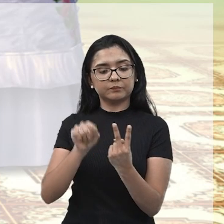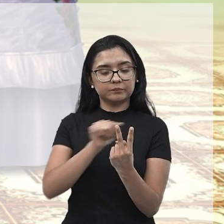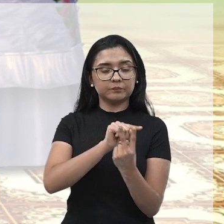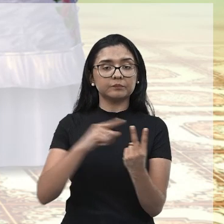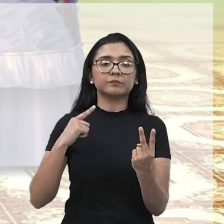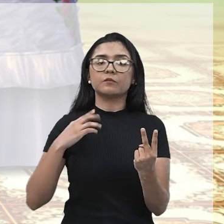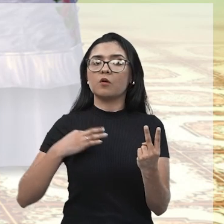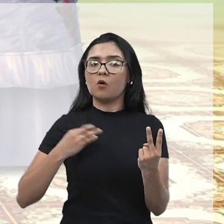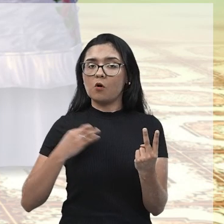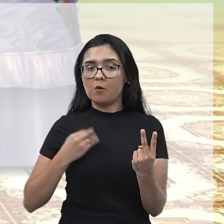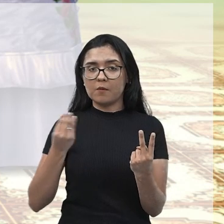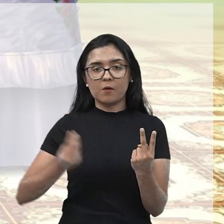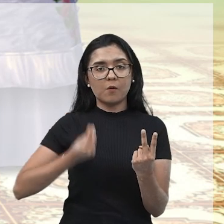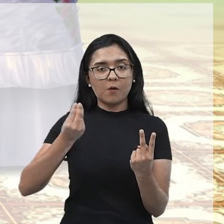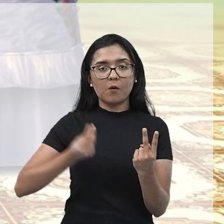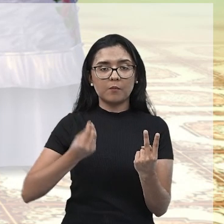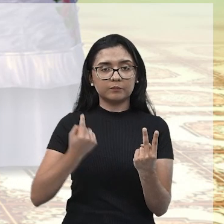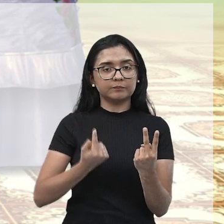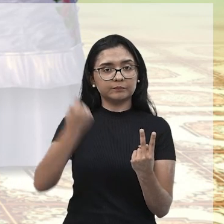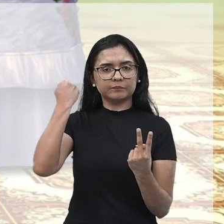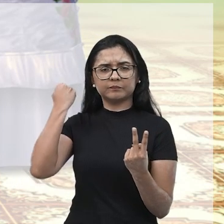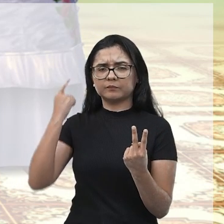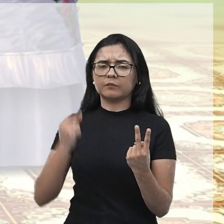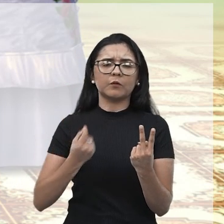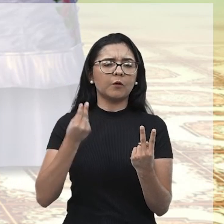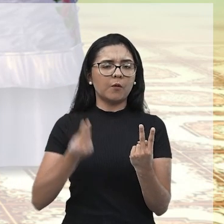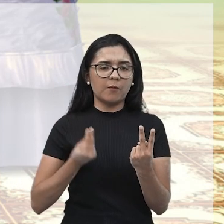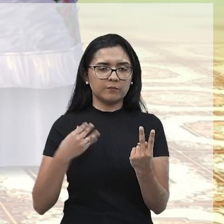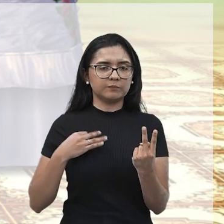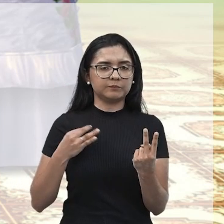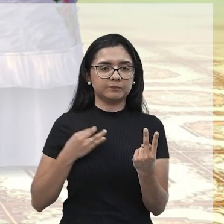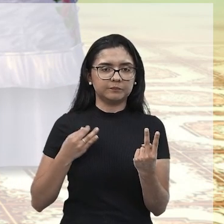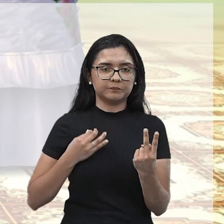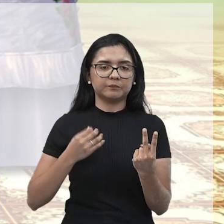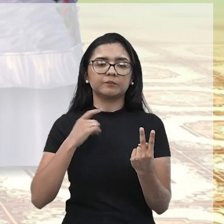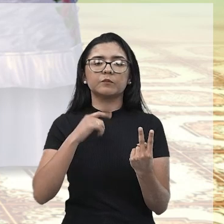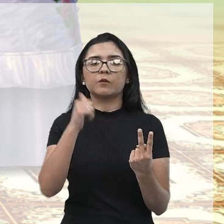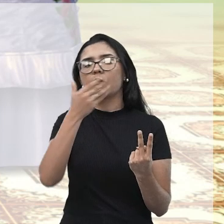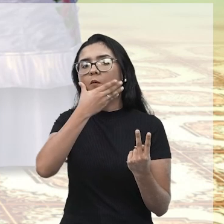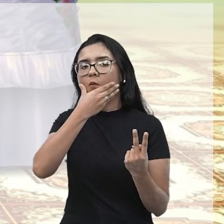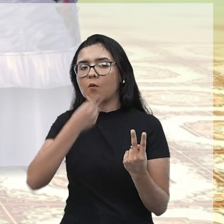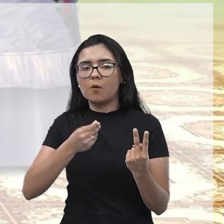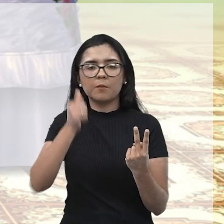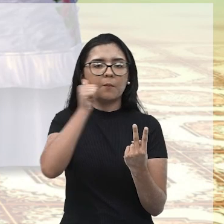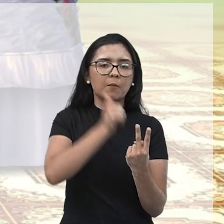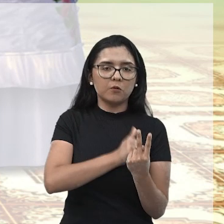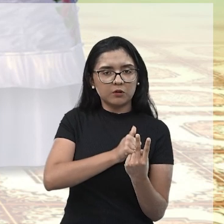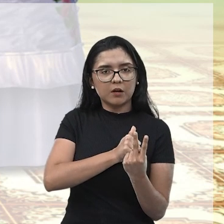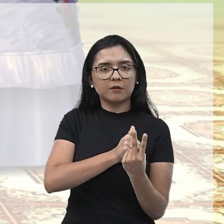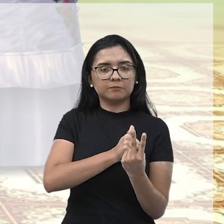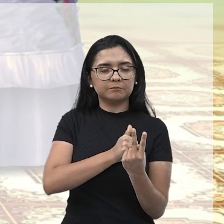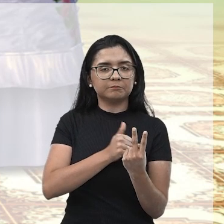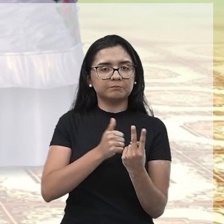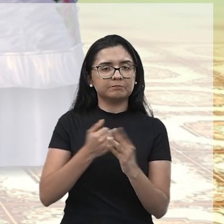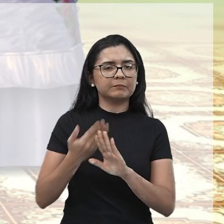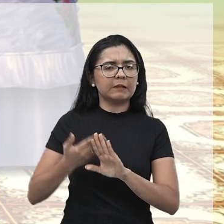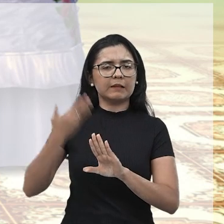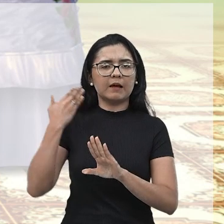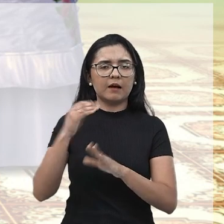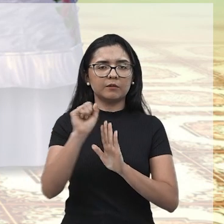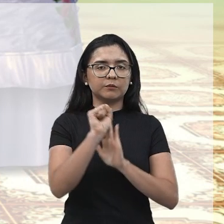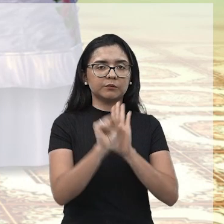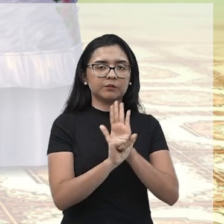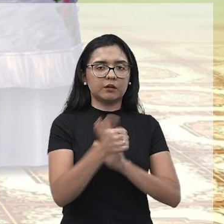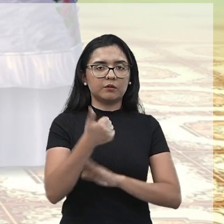aqui na imagem, olha a vestimenta aqui do homem e da mulher lá no século